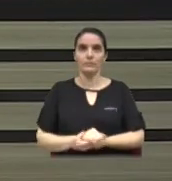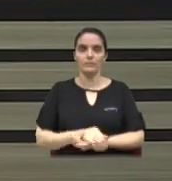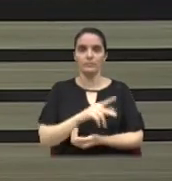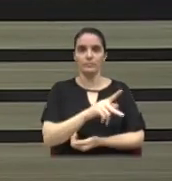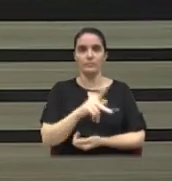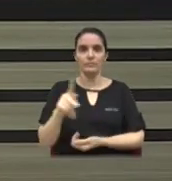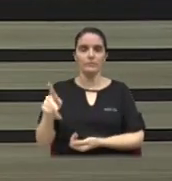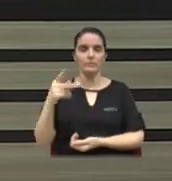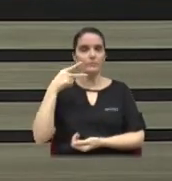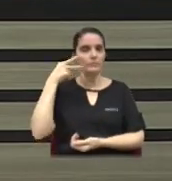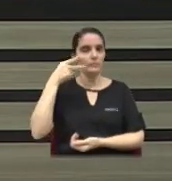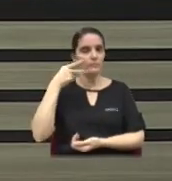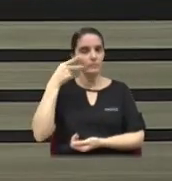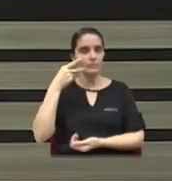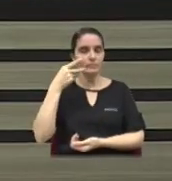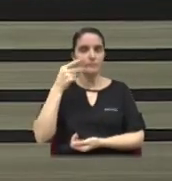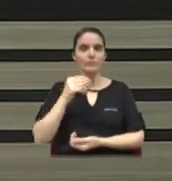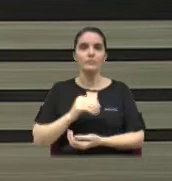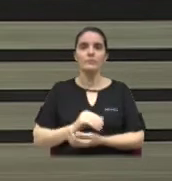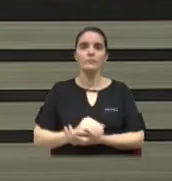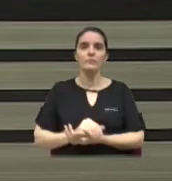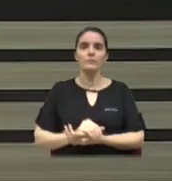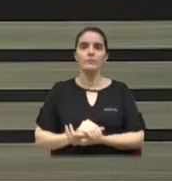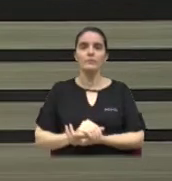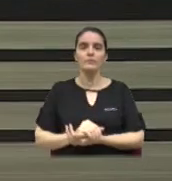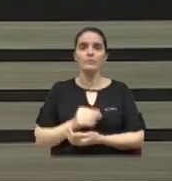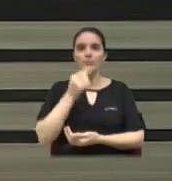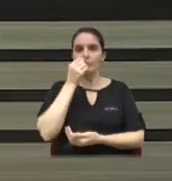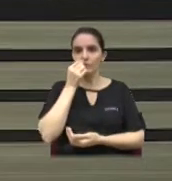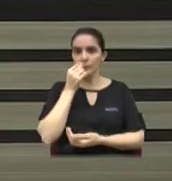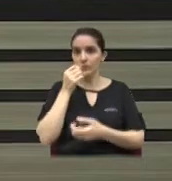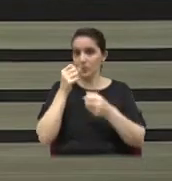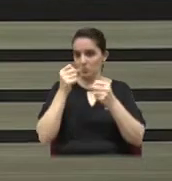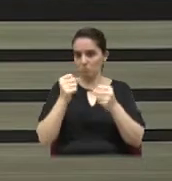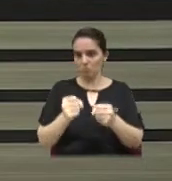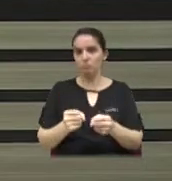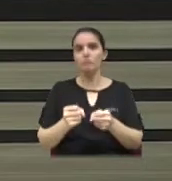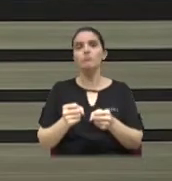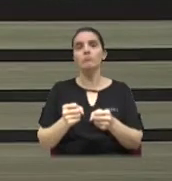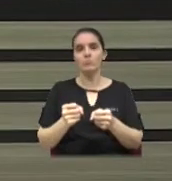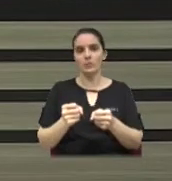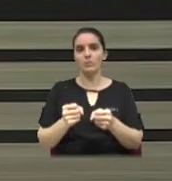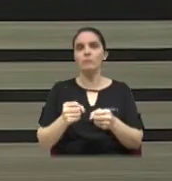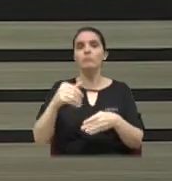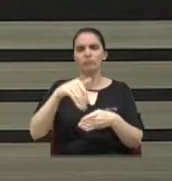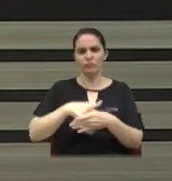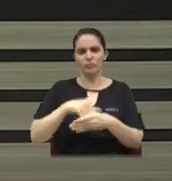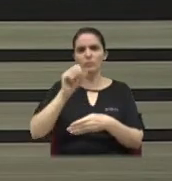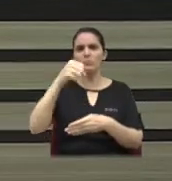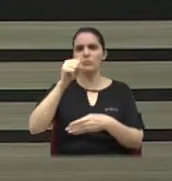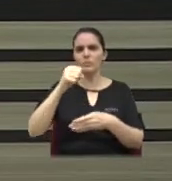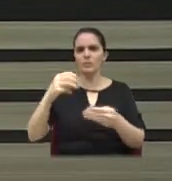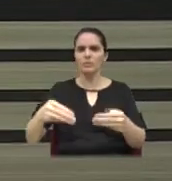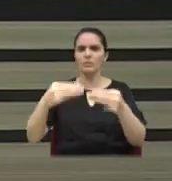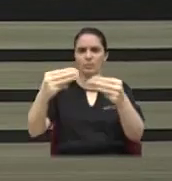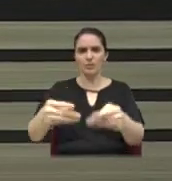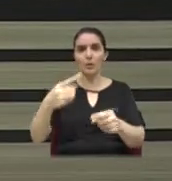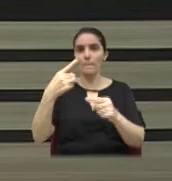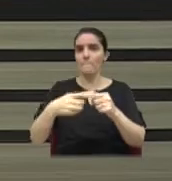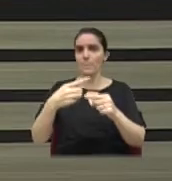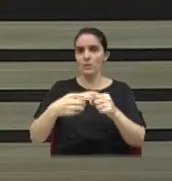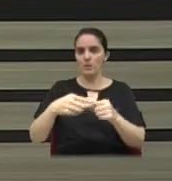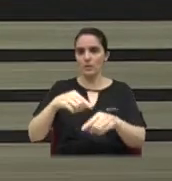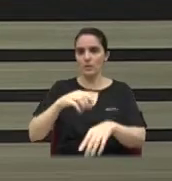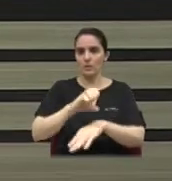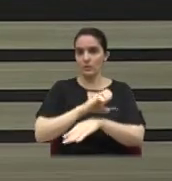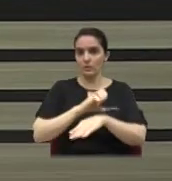Presidente, vereadores, vereadoras, vereador Esteve, pode fazer que eu voto a favor dessa moção. Porque o compromisso do Estado e do